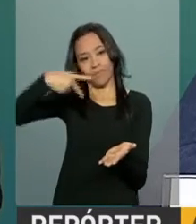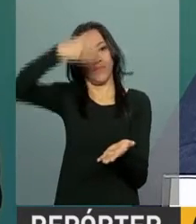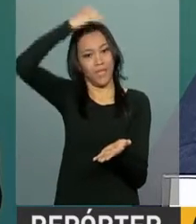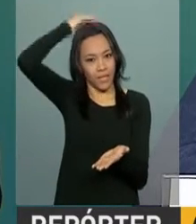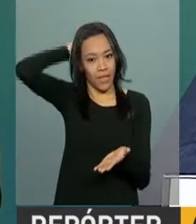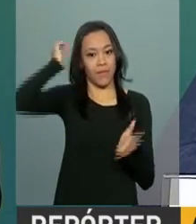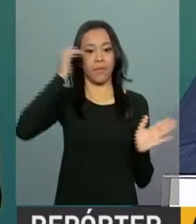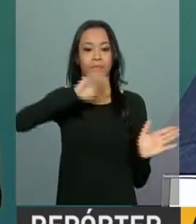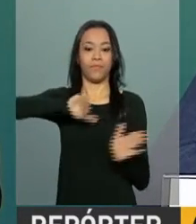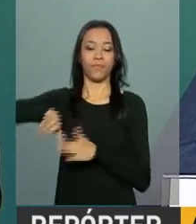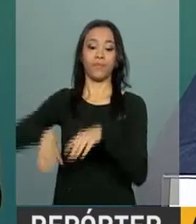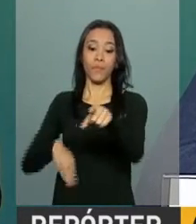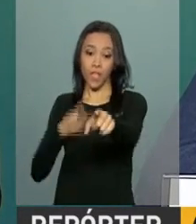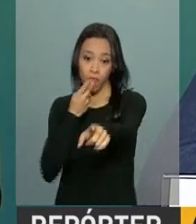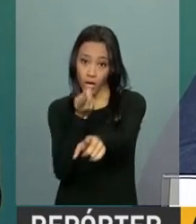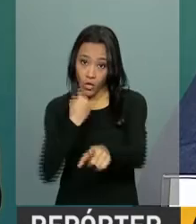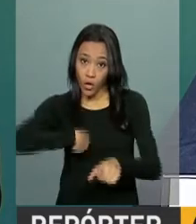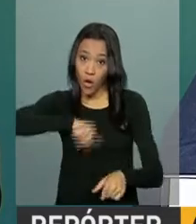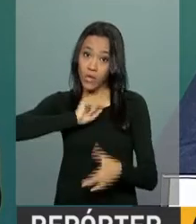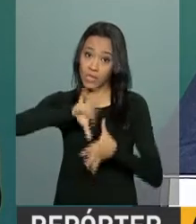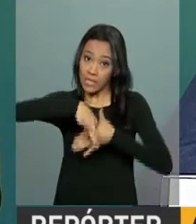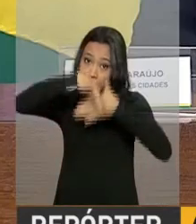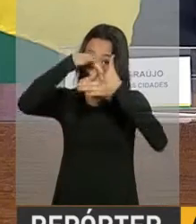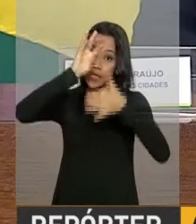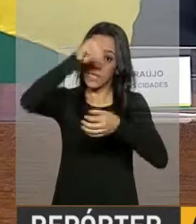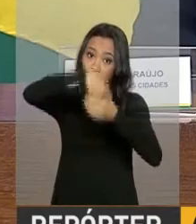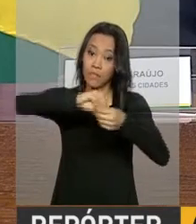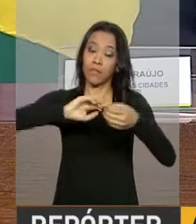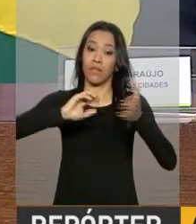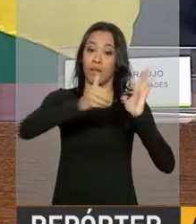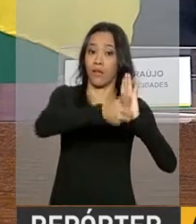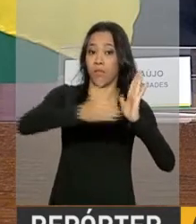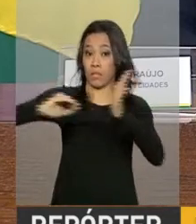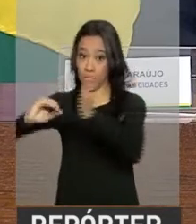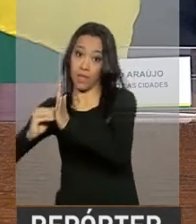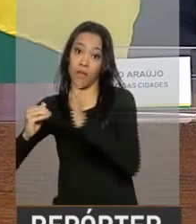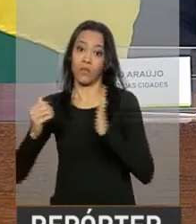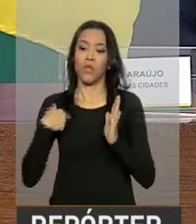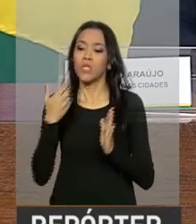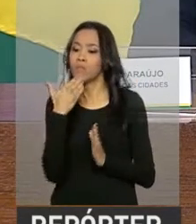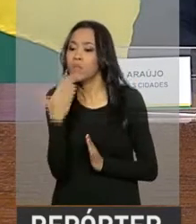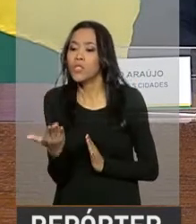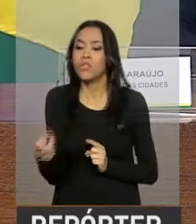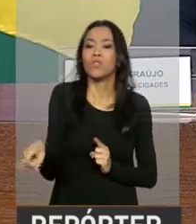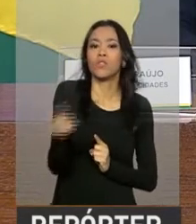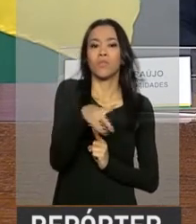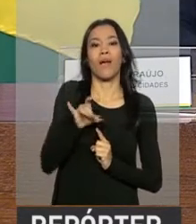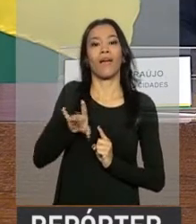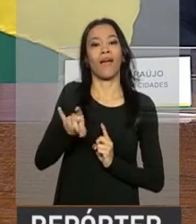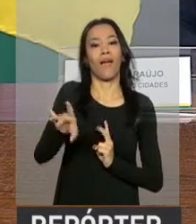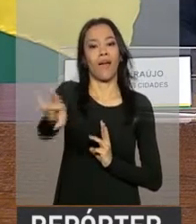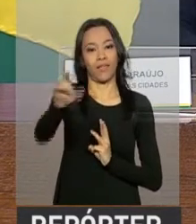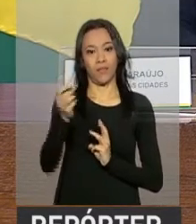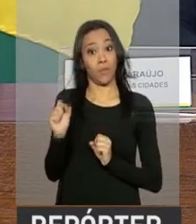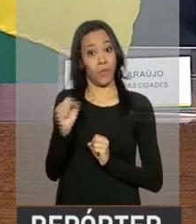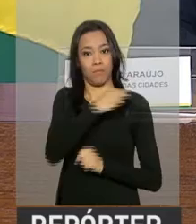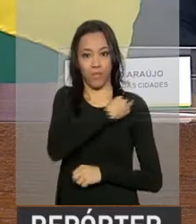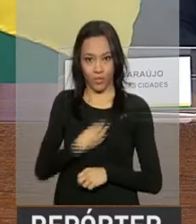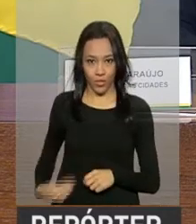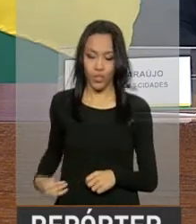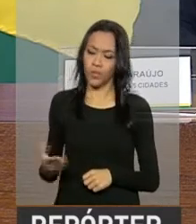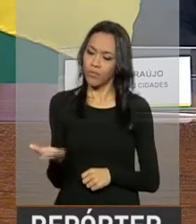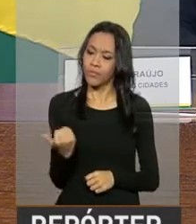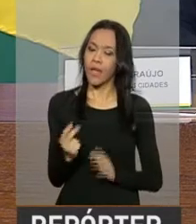líderes na câmara e no senado solicitamos aos ministros que nos enviem relatórios semanais